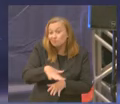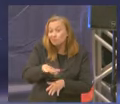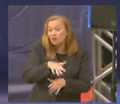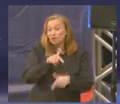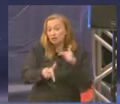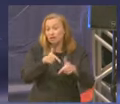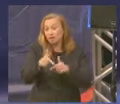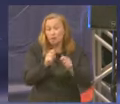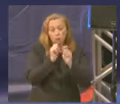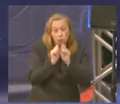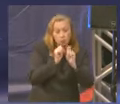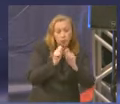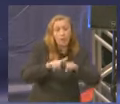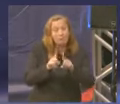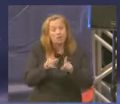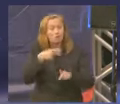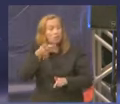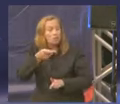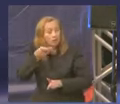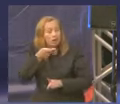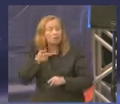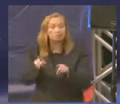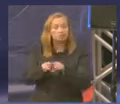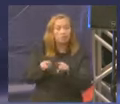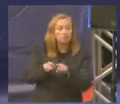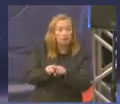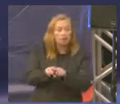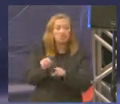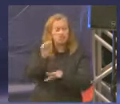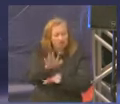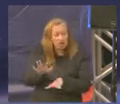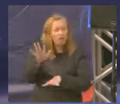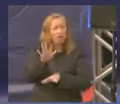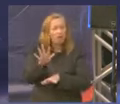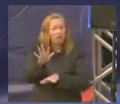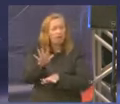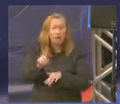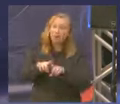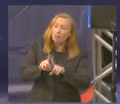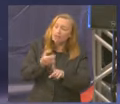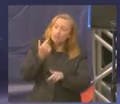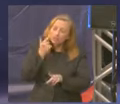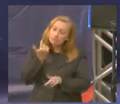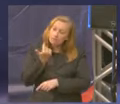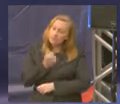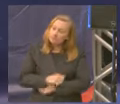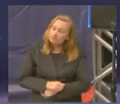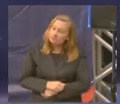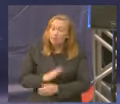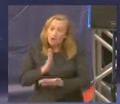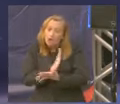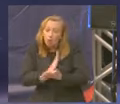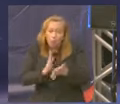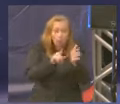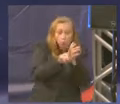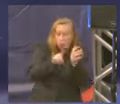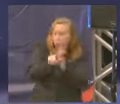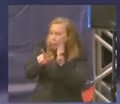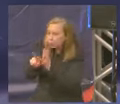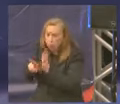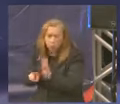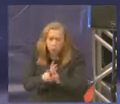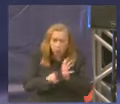que é o jornalismo, mas eu falo isso de maneira geral. E aí a gente chega a algumas perguntas